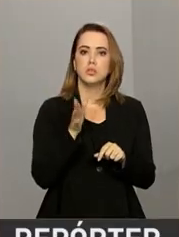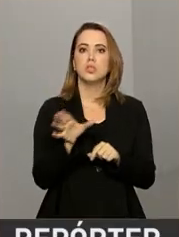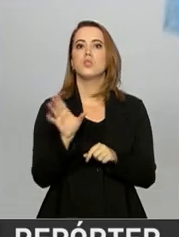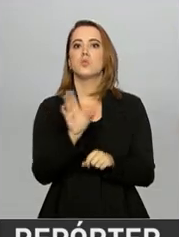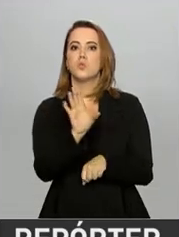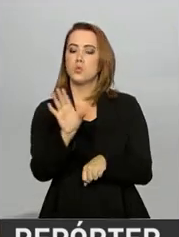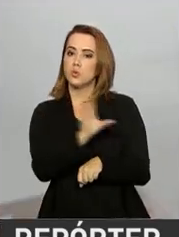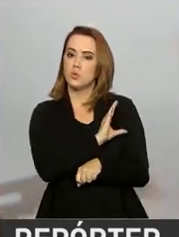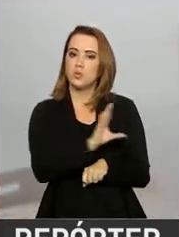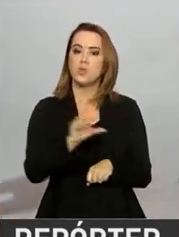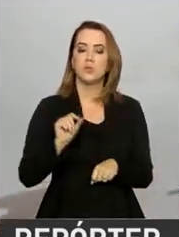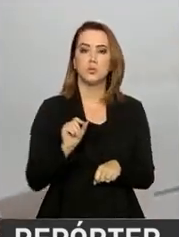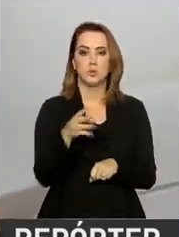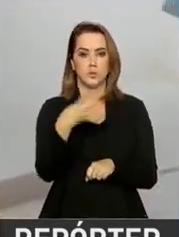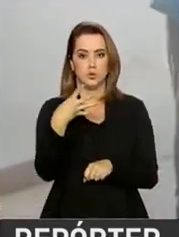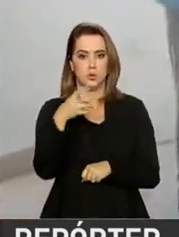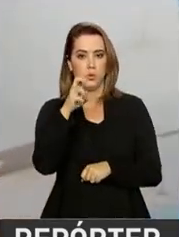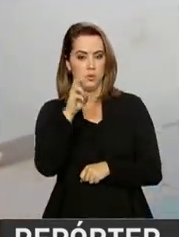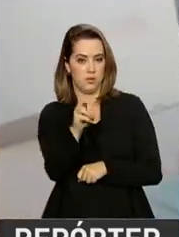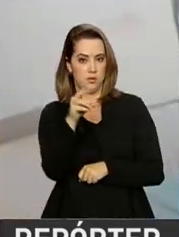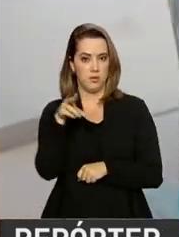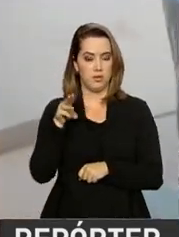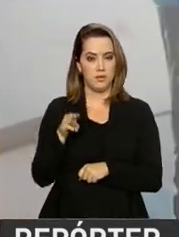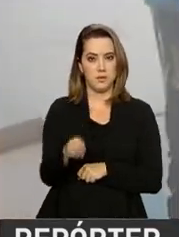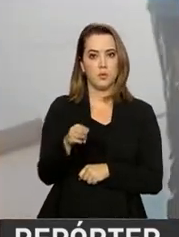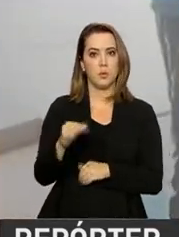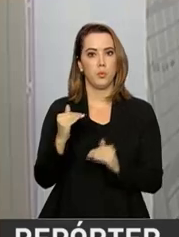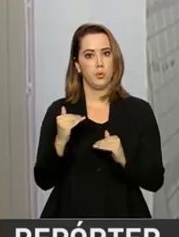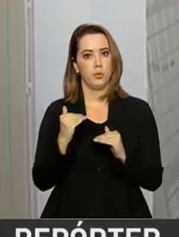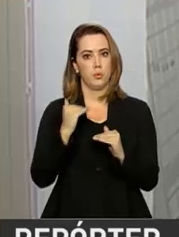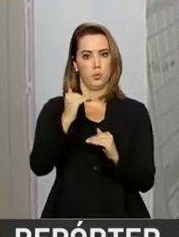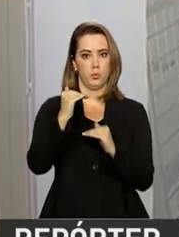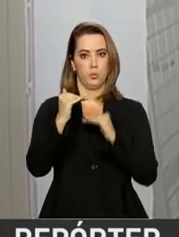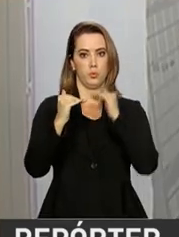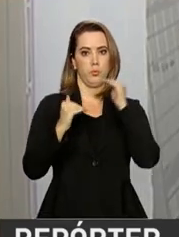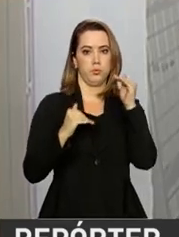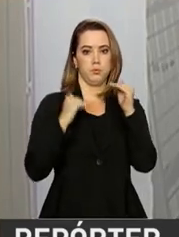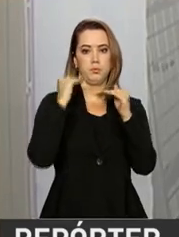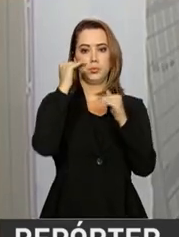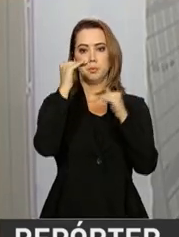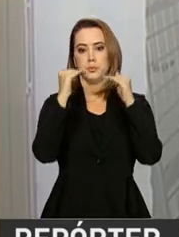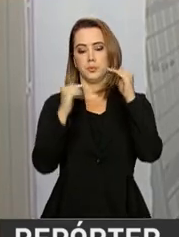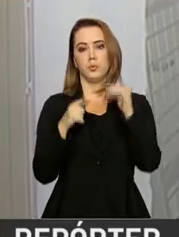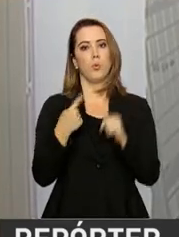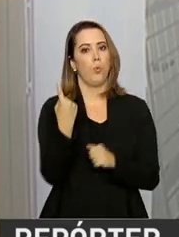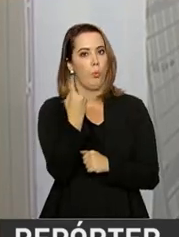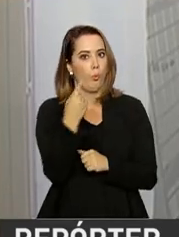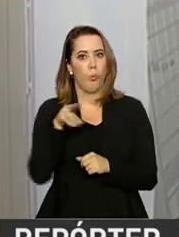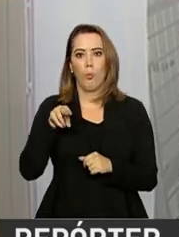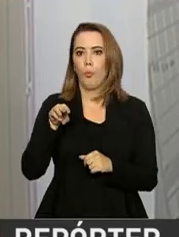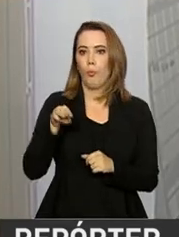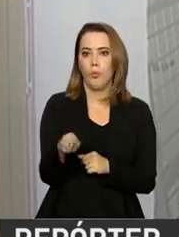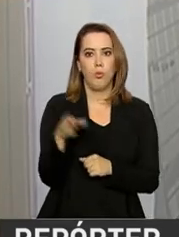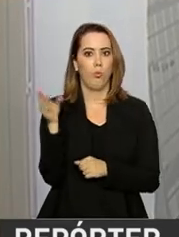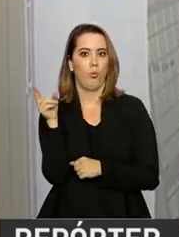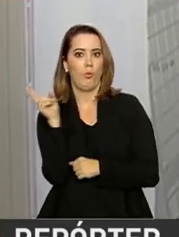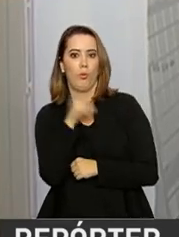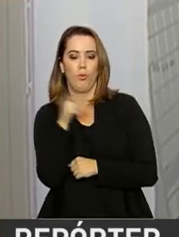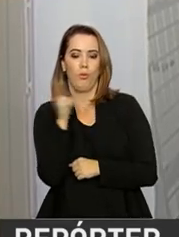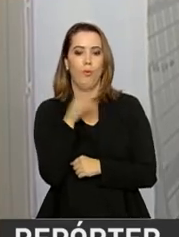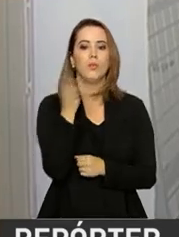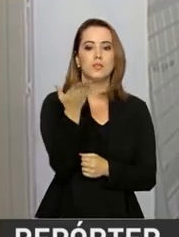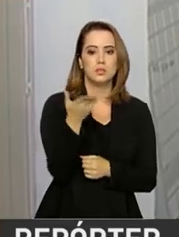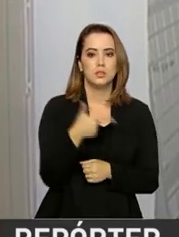trabalho é de 45 minutos por andar apenas 1 Minuto para instalar a cama a operação conta com